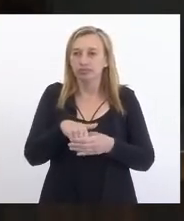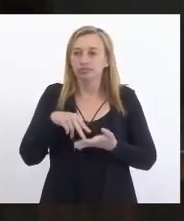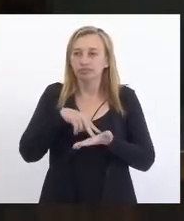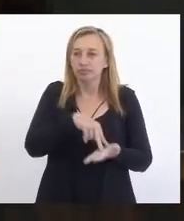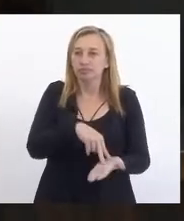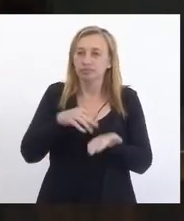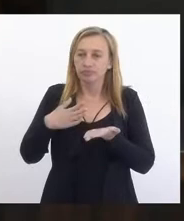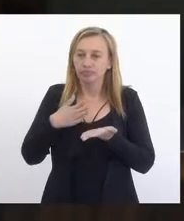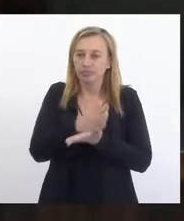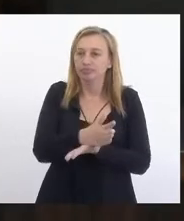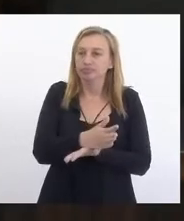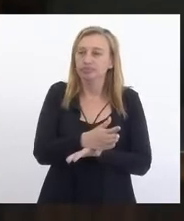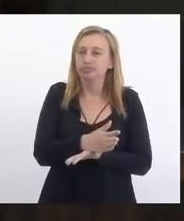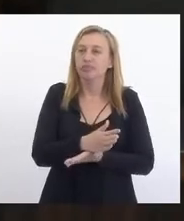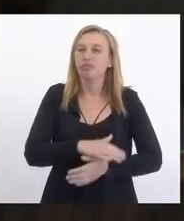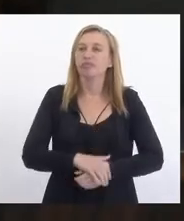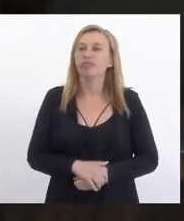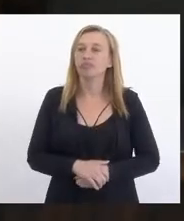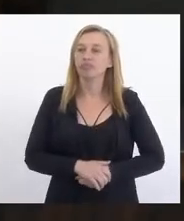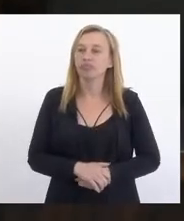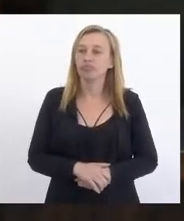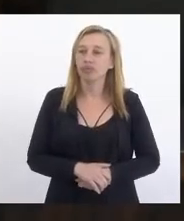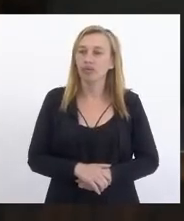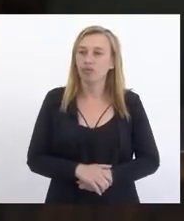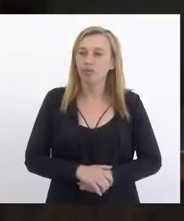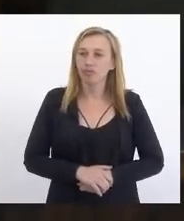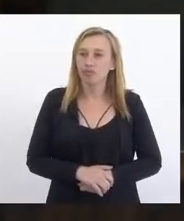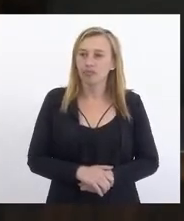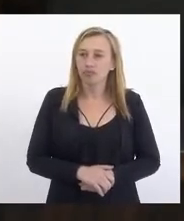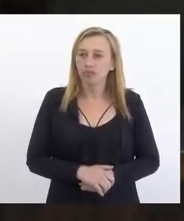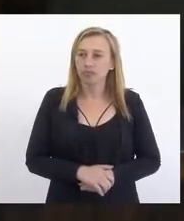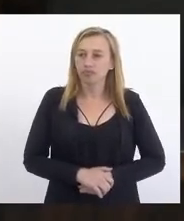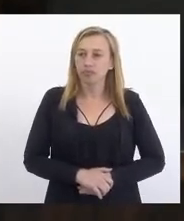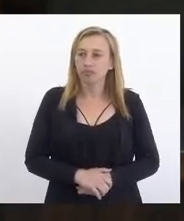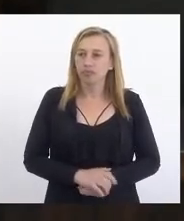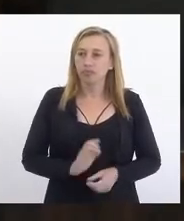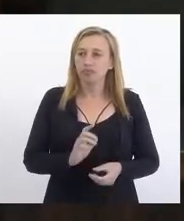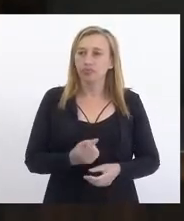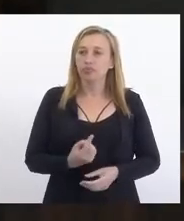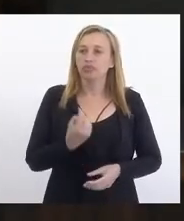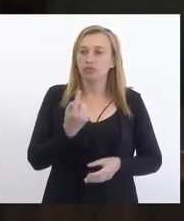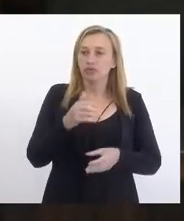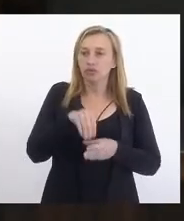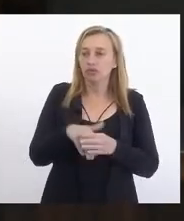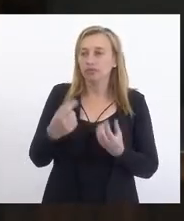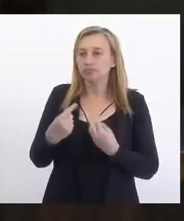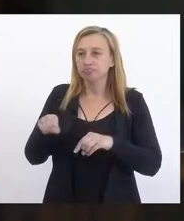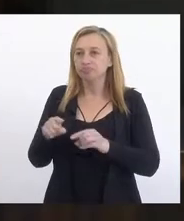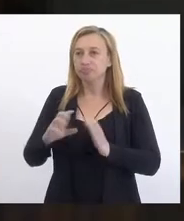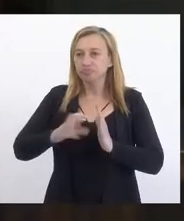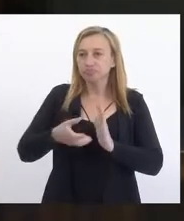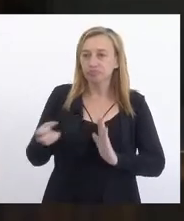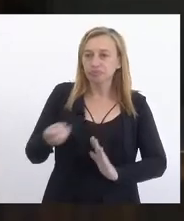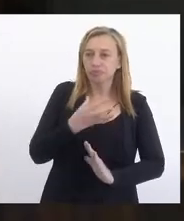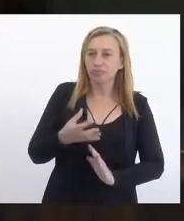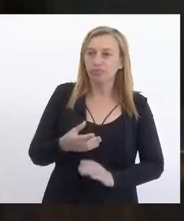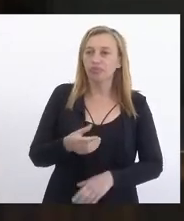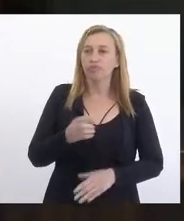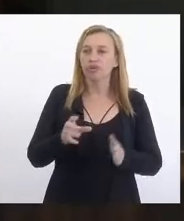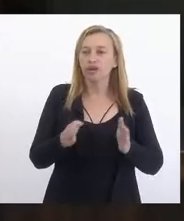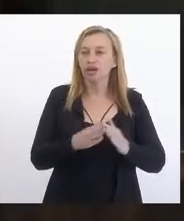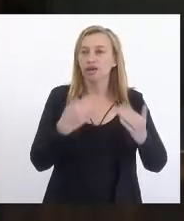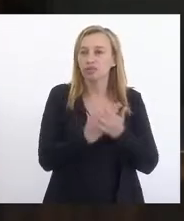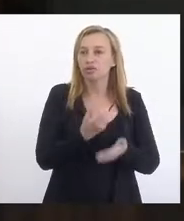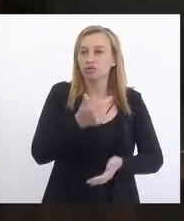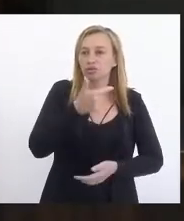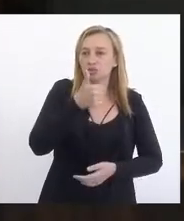aprovam permaneçam como estão. Aprovado, vai a promulgação com voto pela abstenção do novo. Requerimento número 23321,